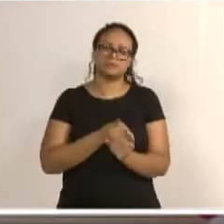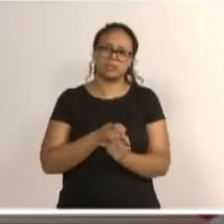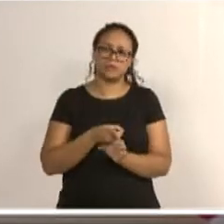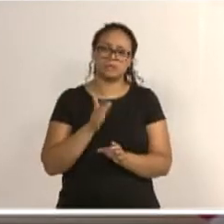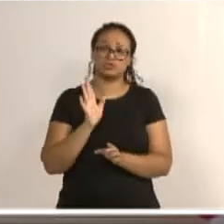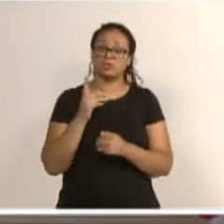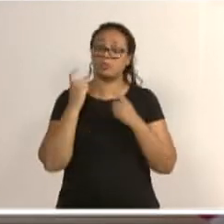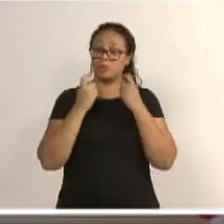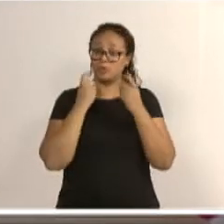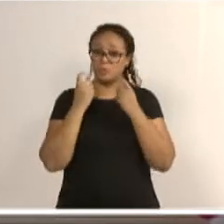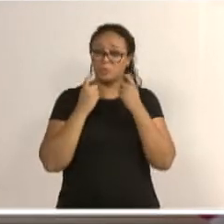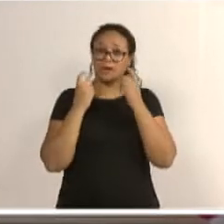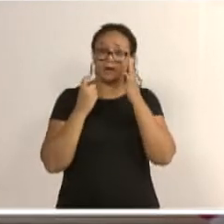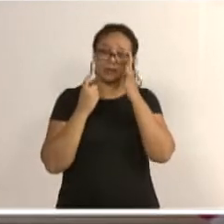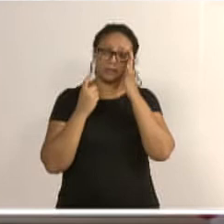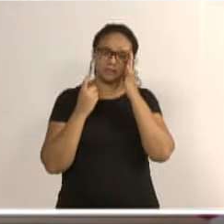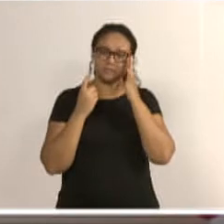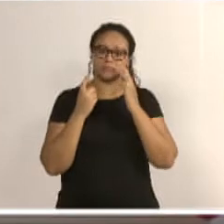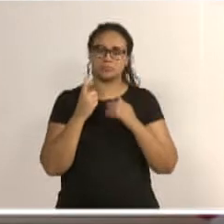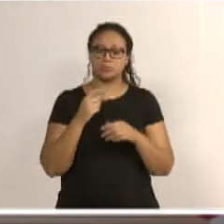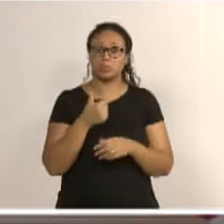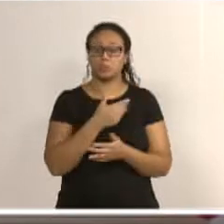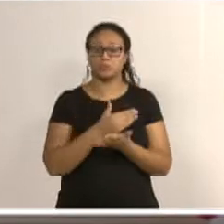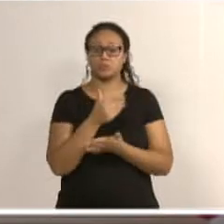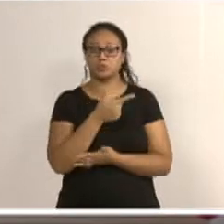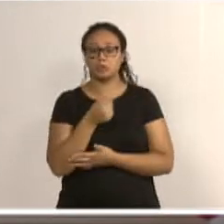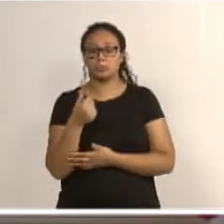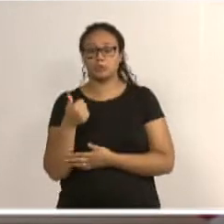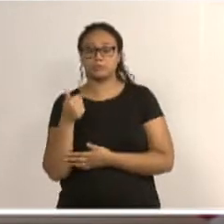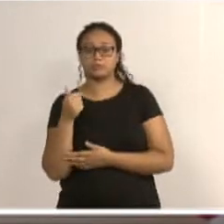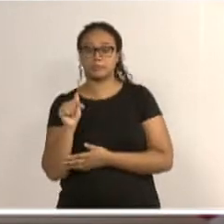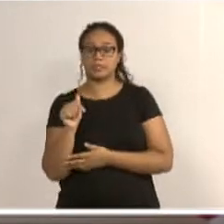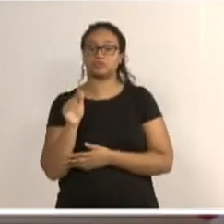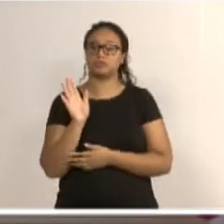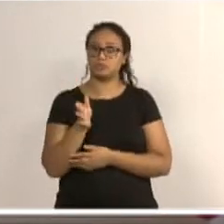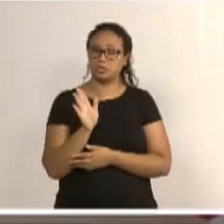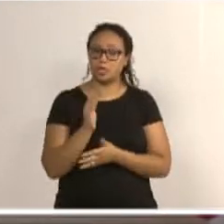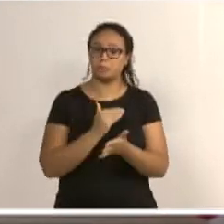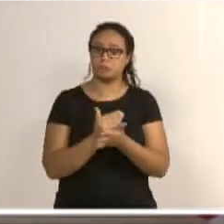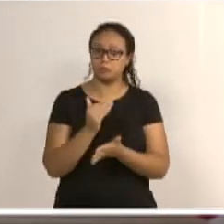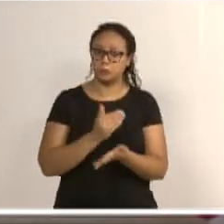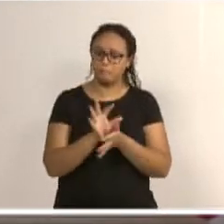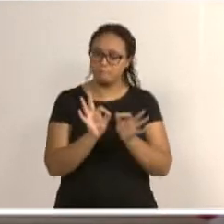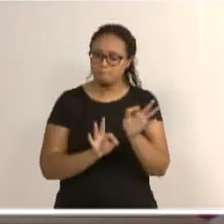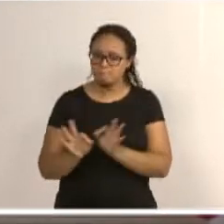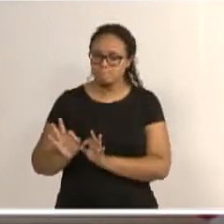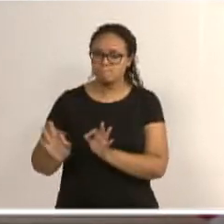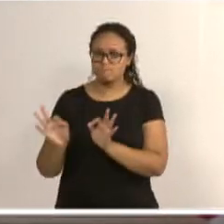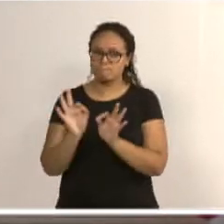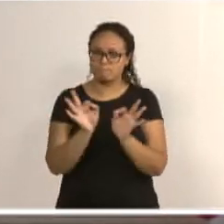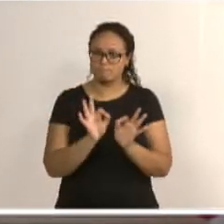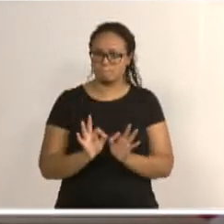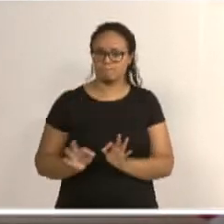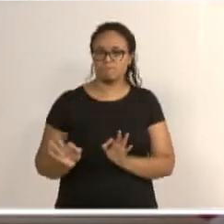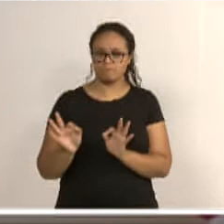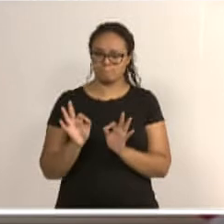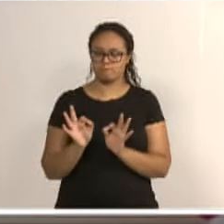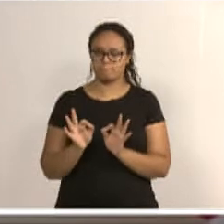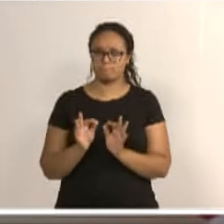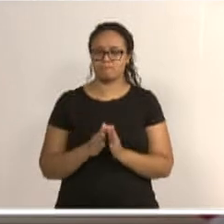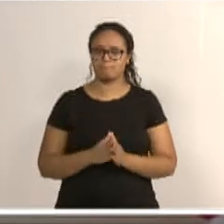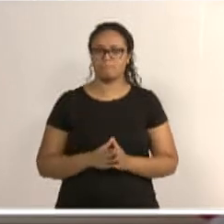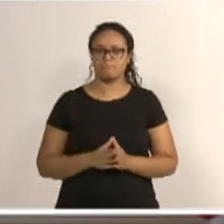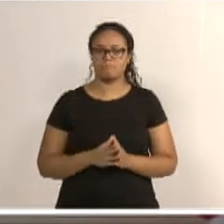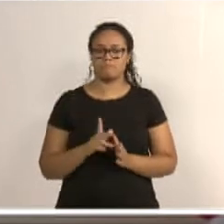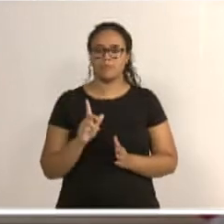desde 2007, depois houve uma interrupção, sobre a regionalização desse transporte. Esse hoje está afeto ao DETER, que